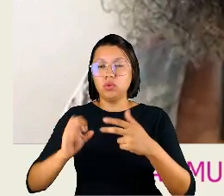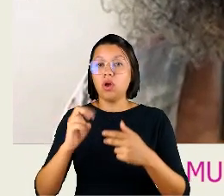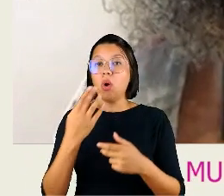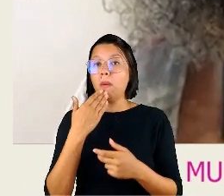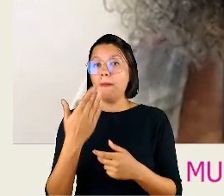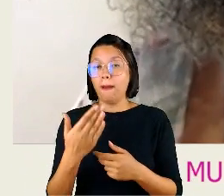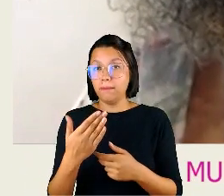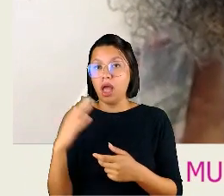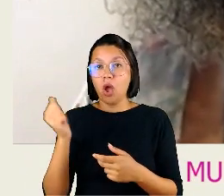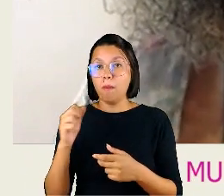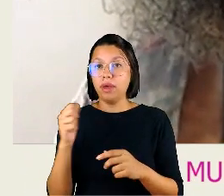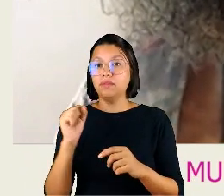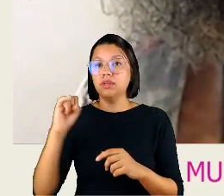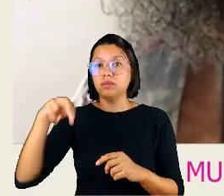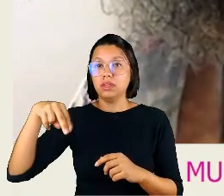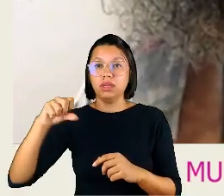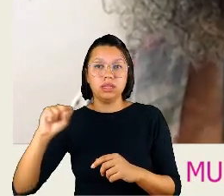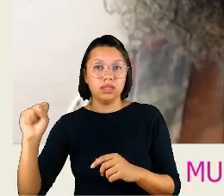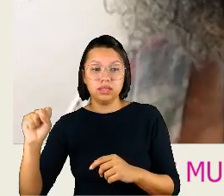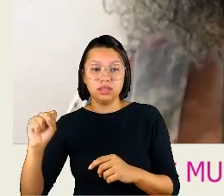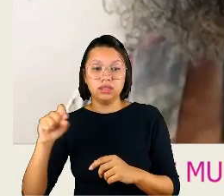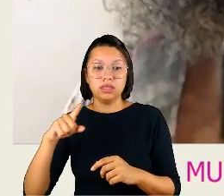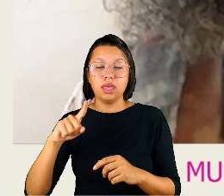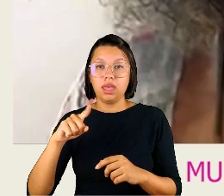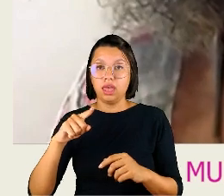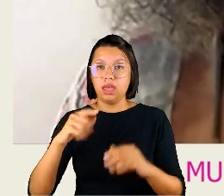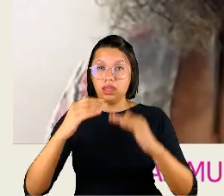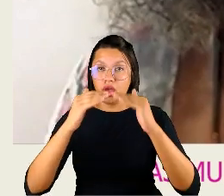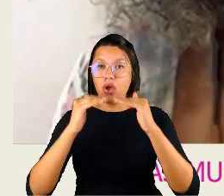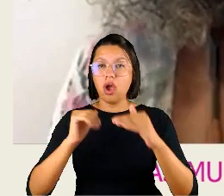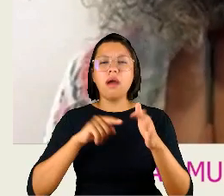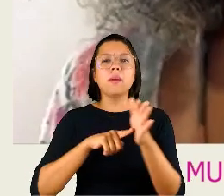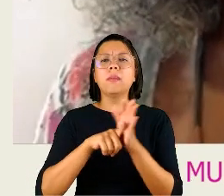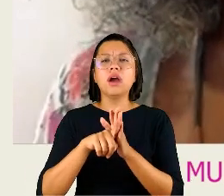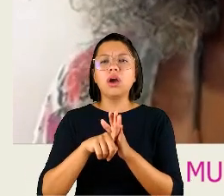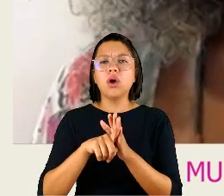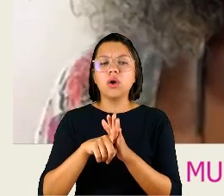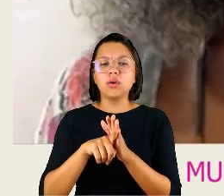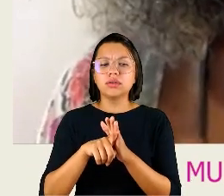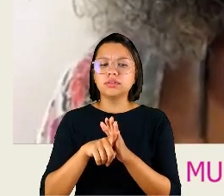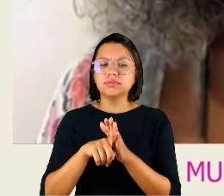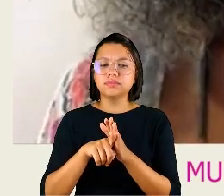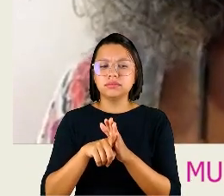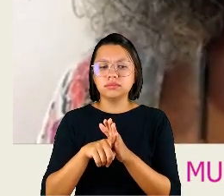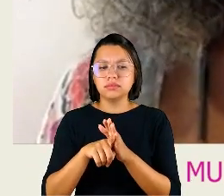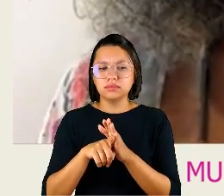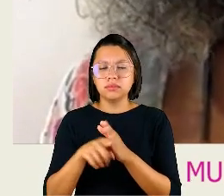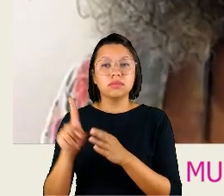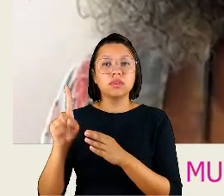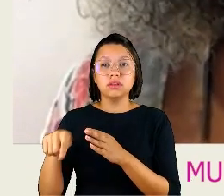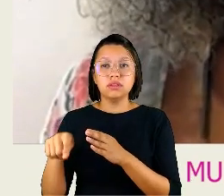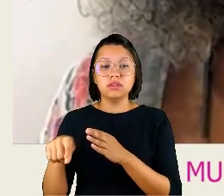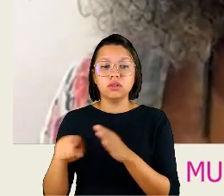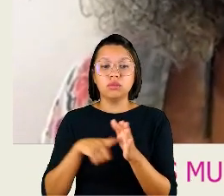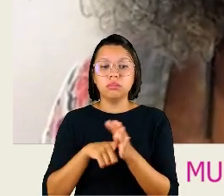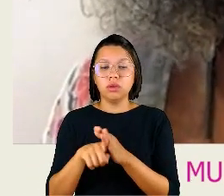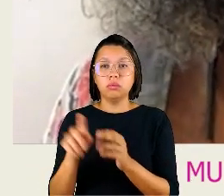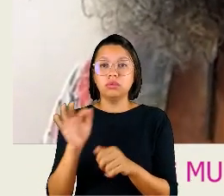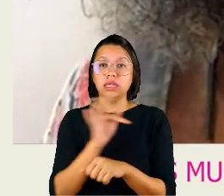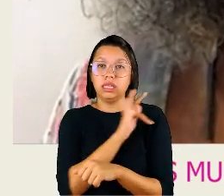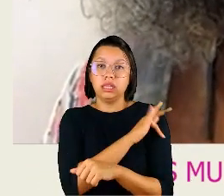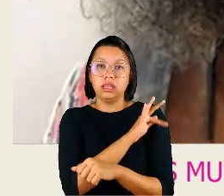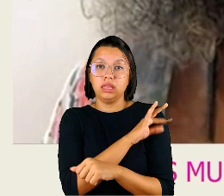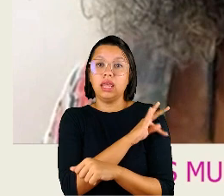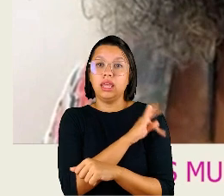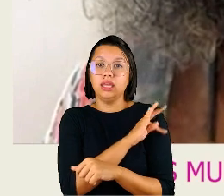benefício no INSS, ela é submetida a perguntas que são perguntas que a gente tecnicamente chama,